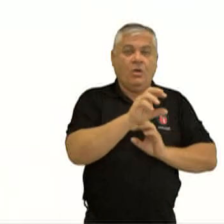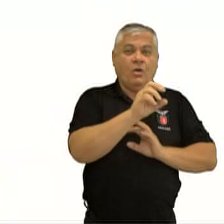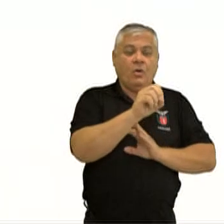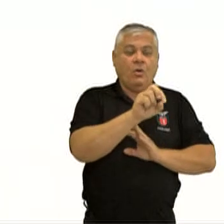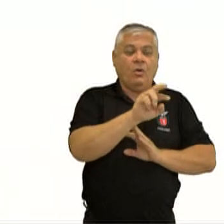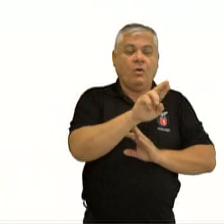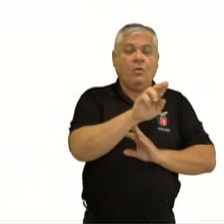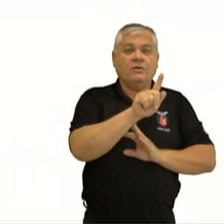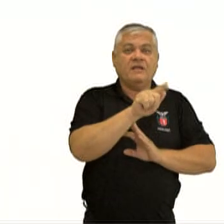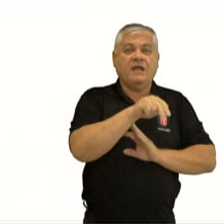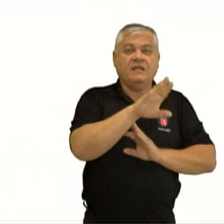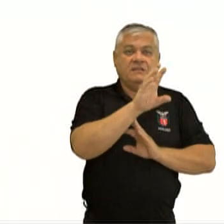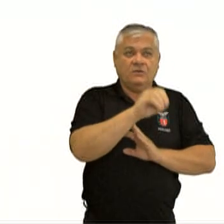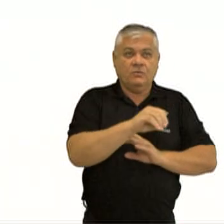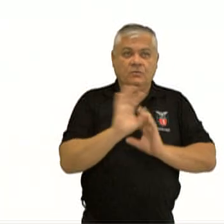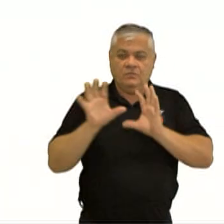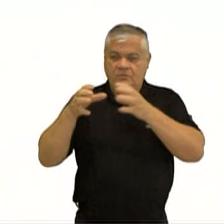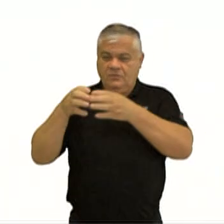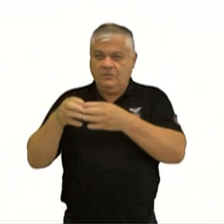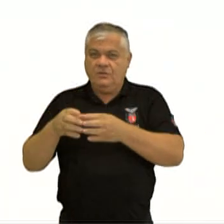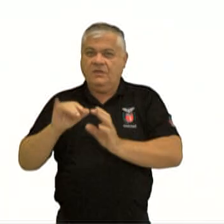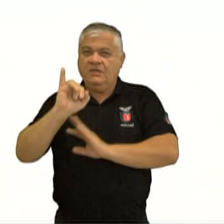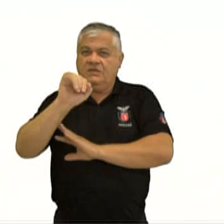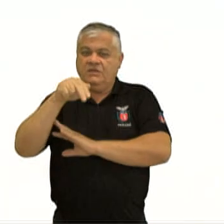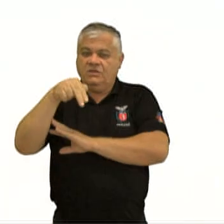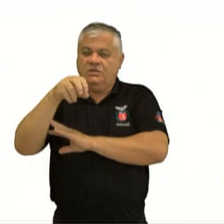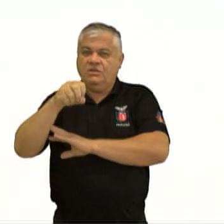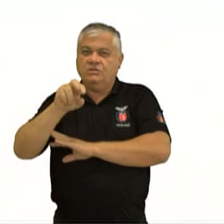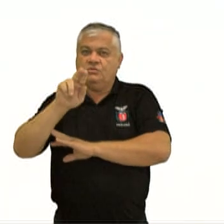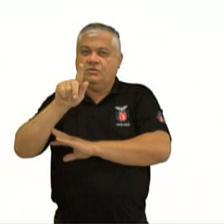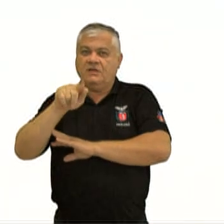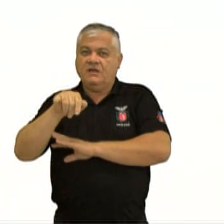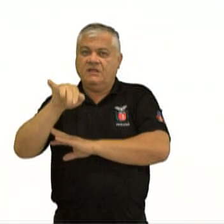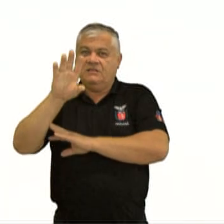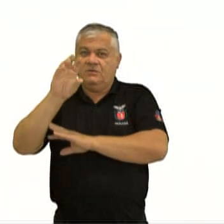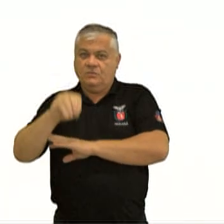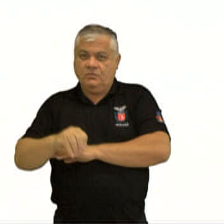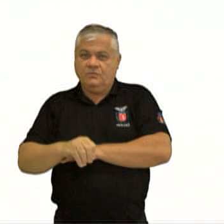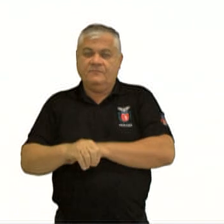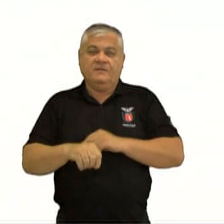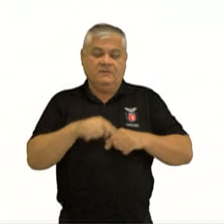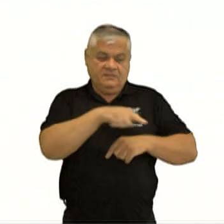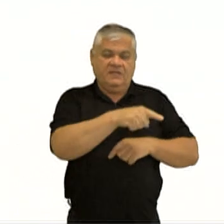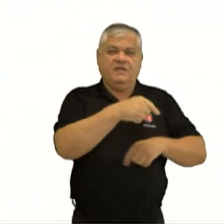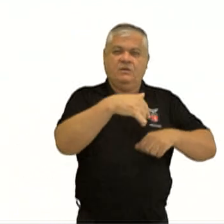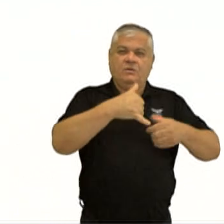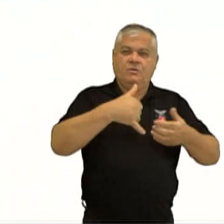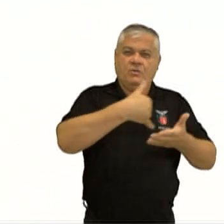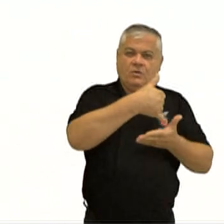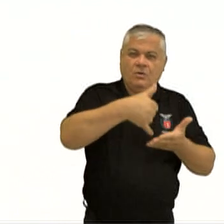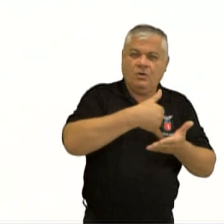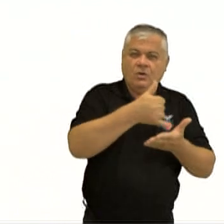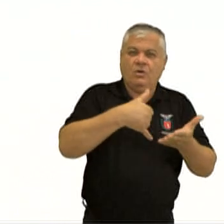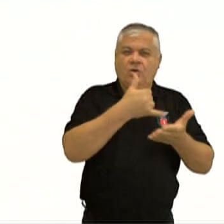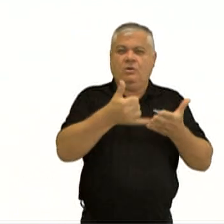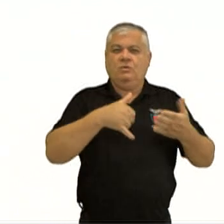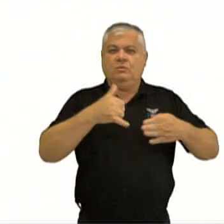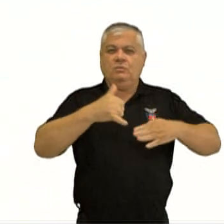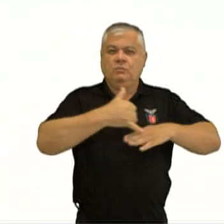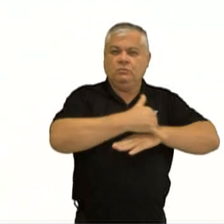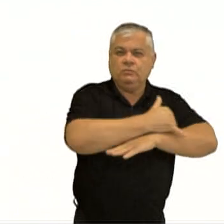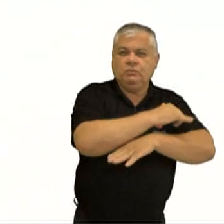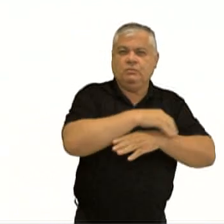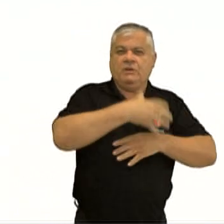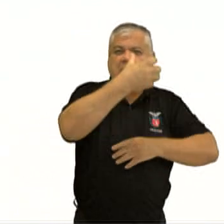chamados inorgânicos. Dentro dos orgânicos nós temos os lipídios, gorduras, óleos e tudo mais, né?